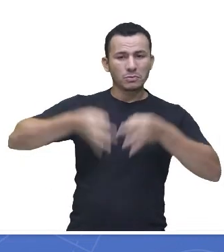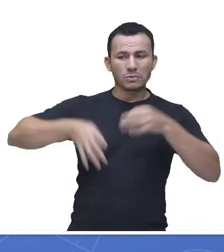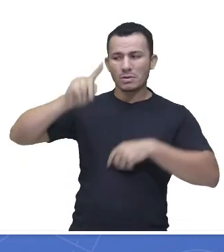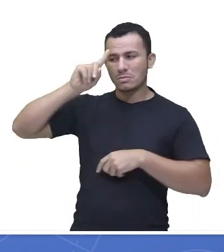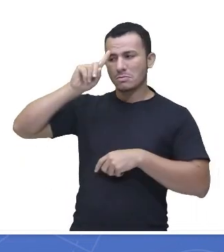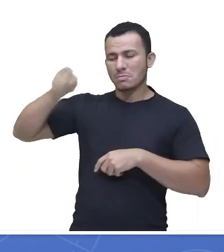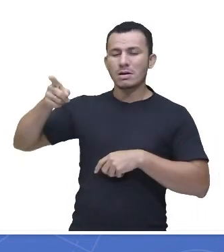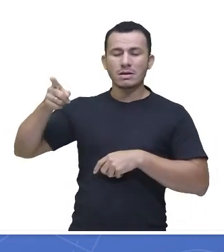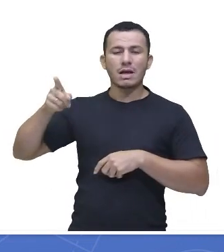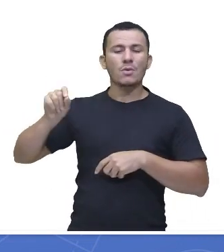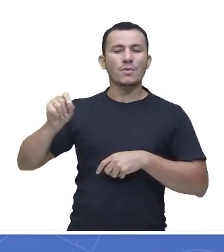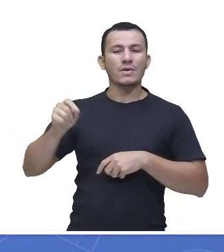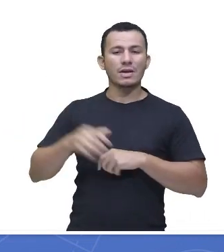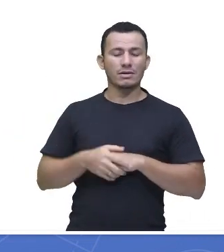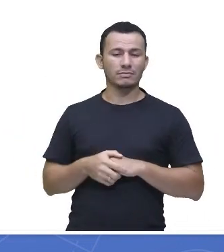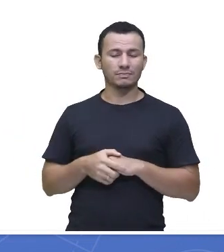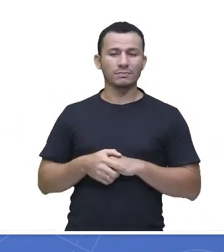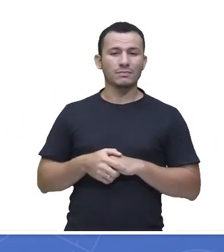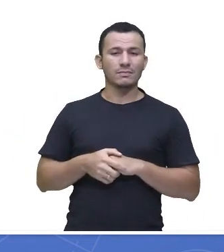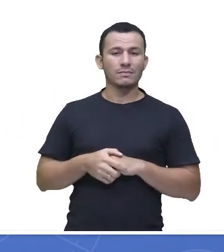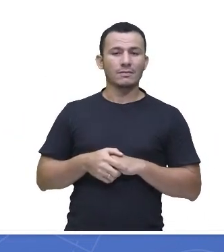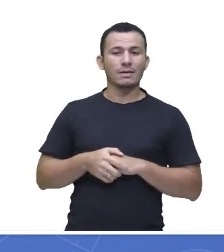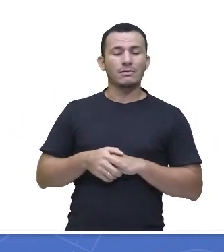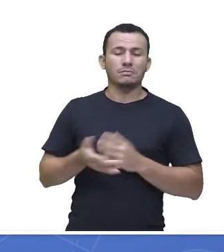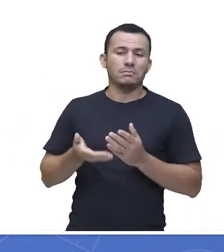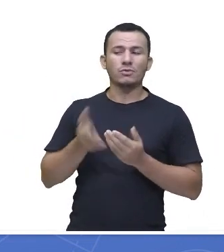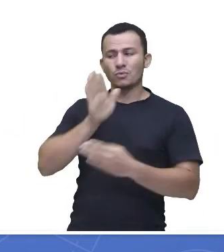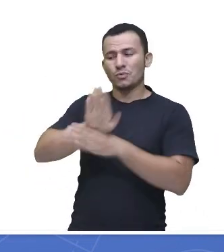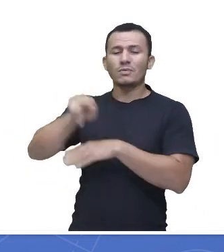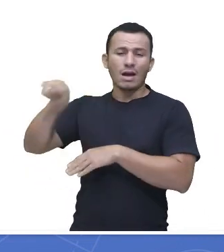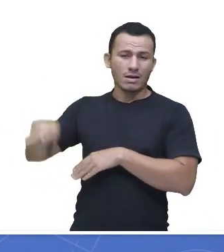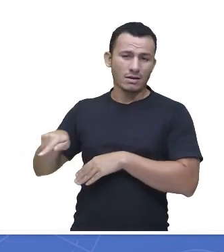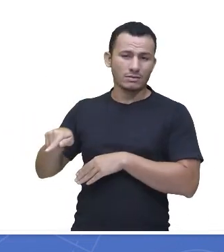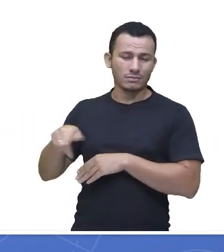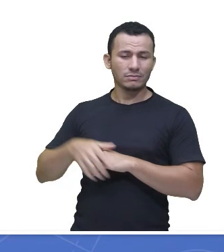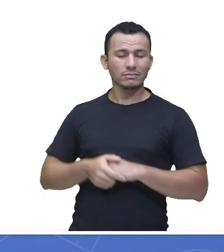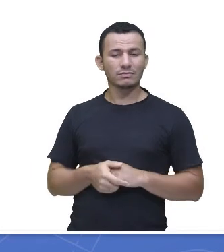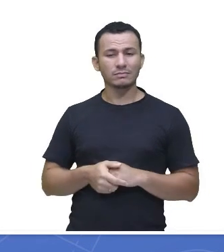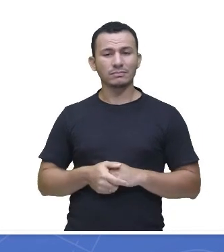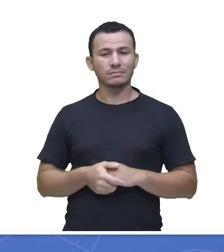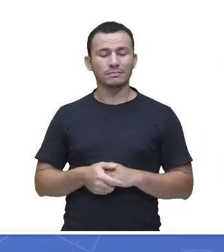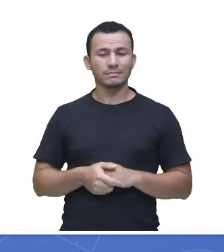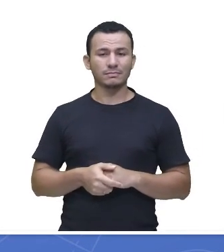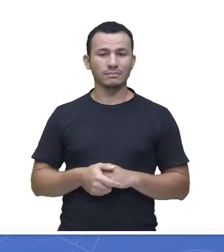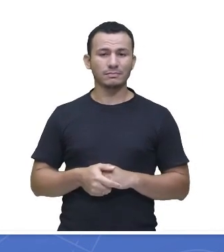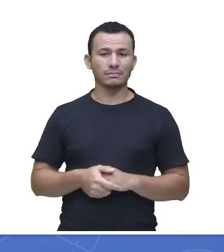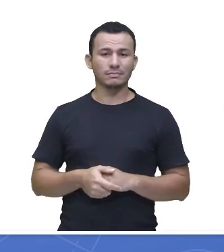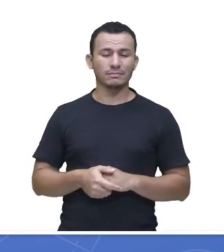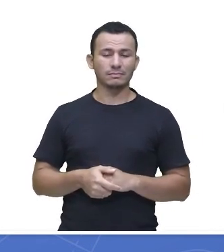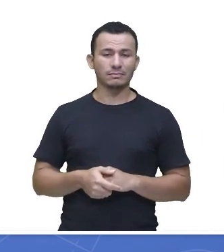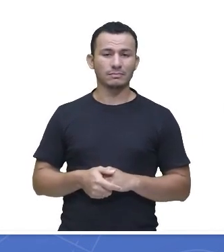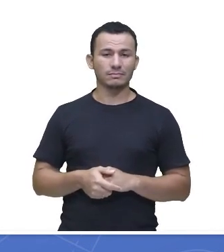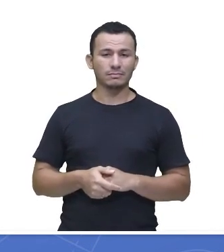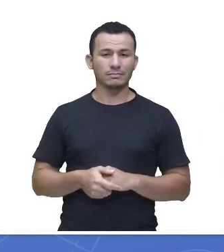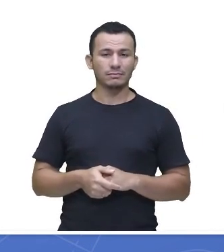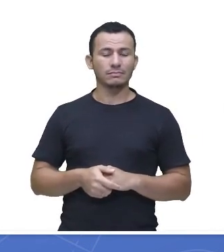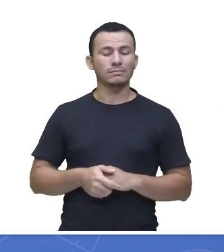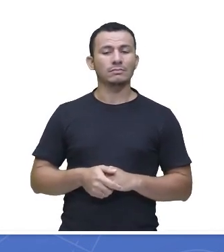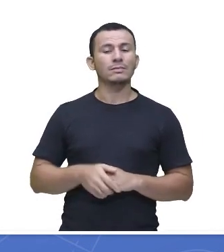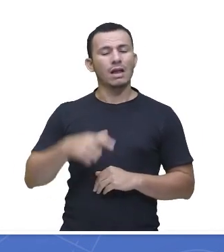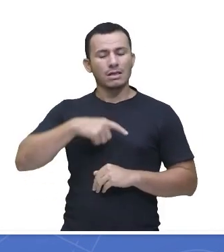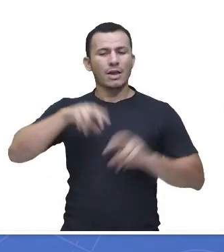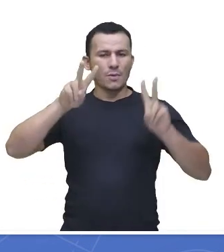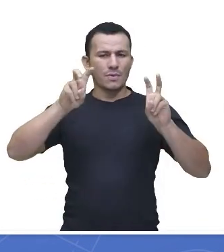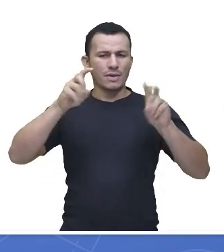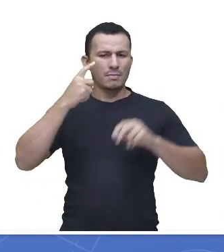tirar o retrato a óleo, ou seja, a irmandade fez alguma coisa por ele. Então a questão é, isso aqui é do Memórias Póstumas de